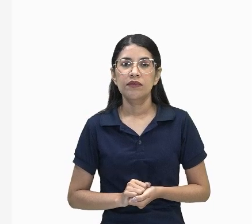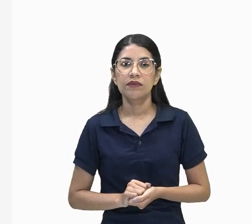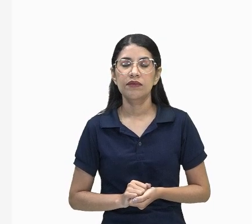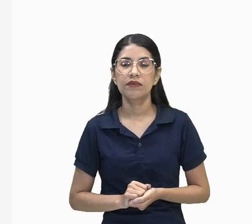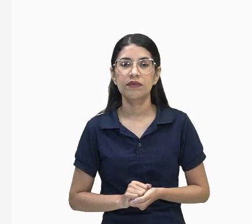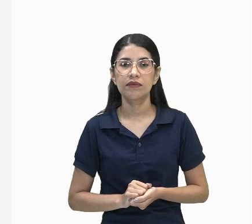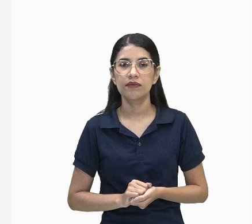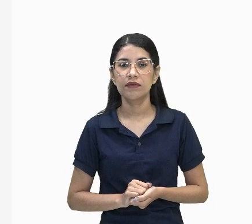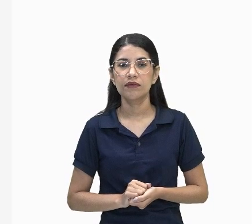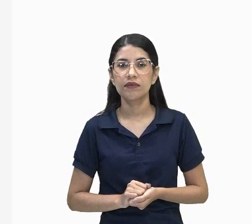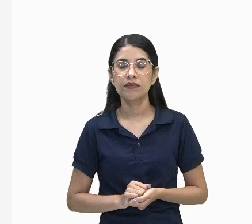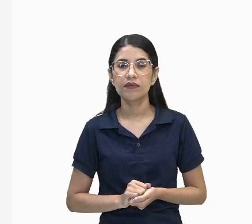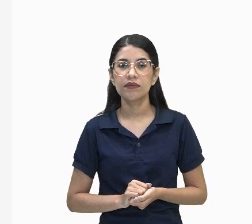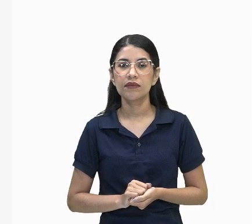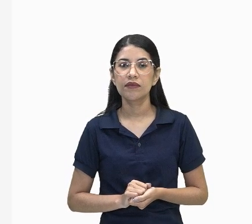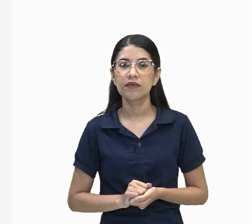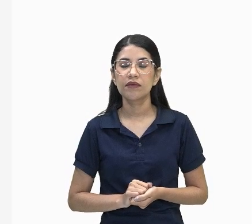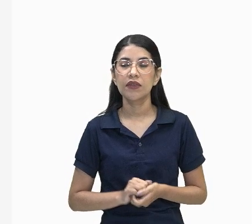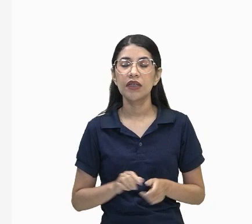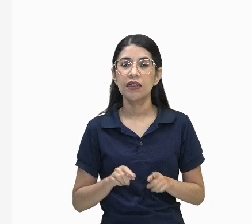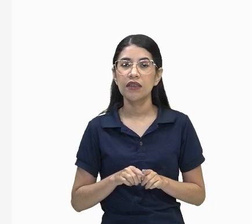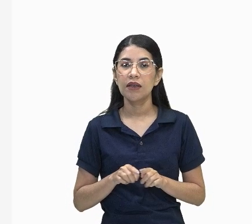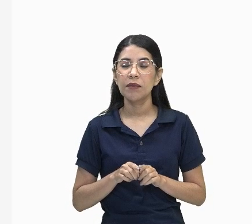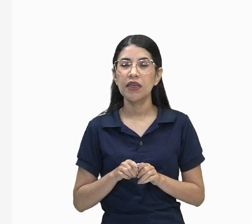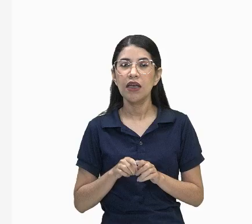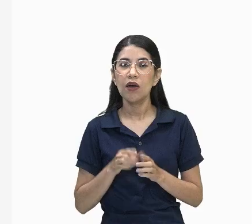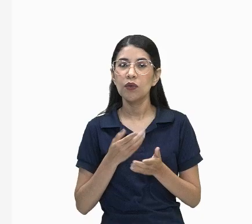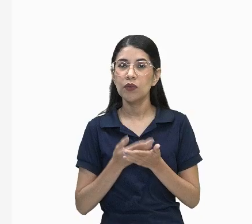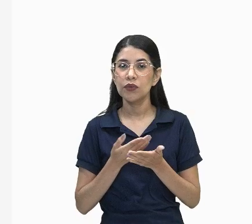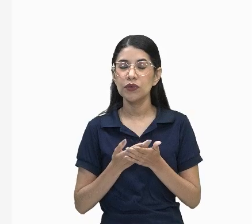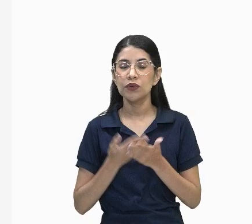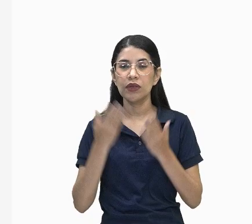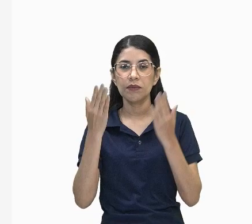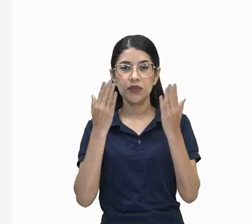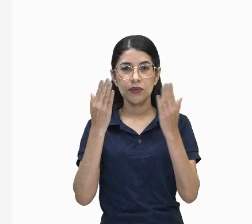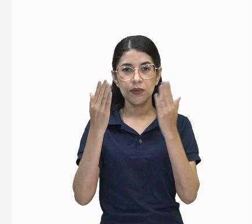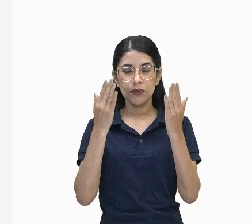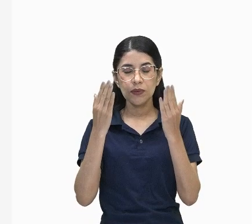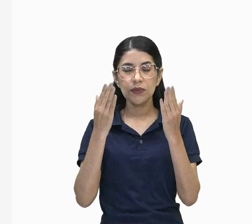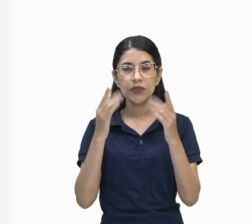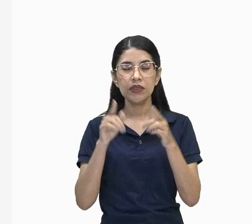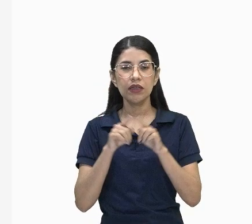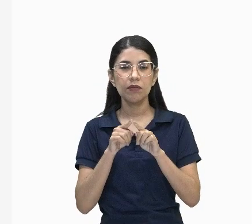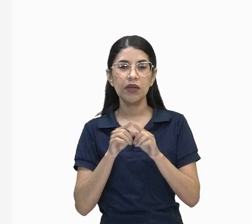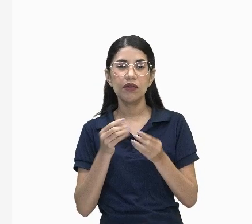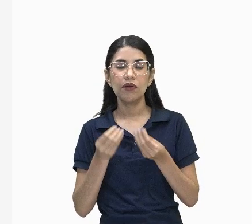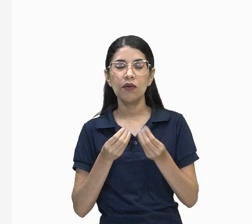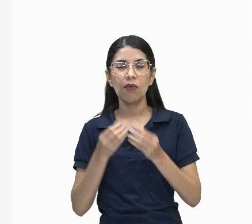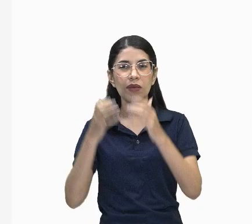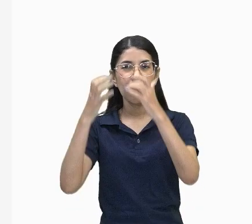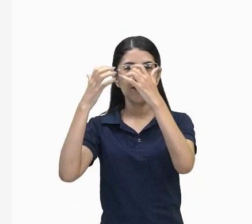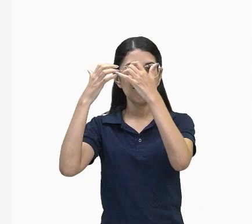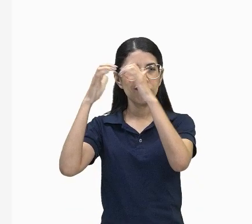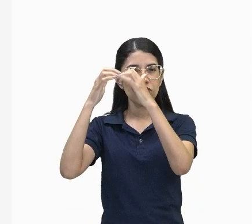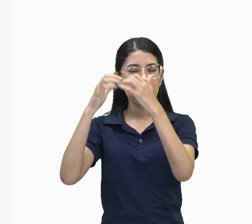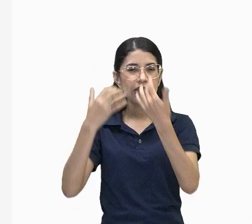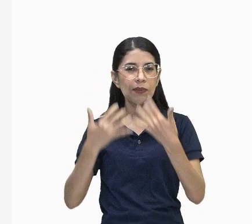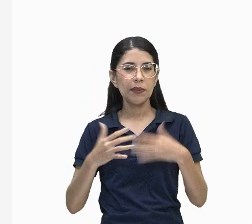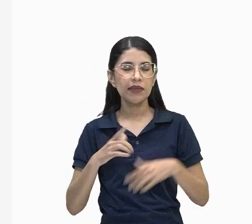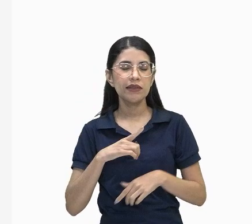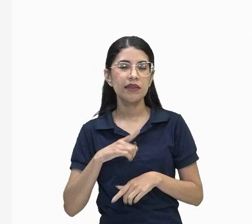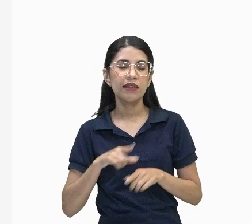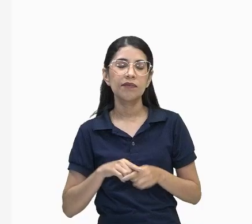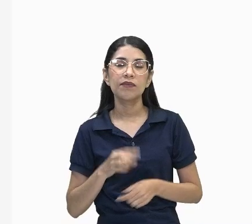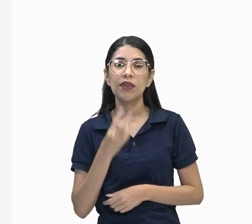Cartomante é a exploração da psicologia humana, né? Dessa complexidade da nossa mente. Então, Machado de